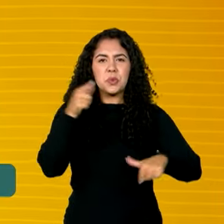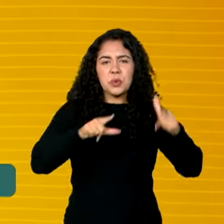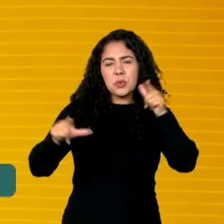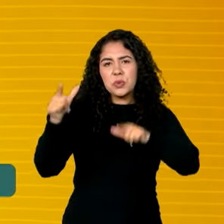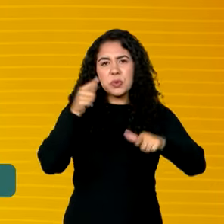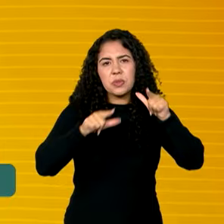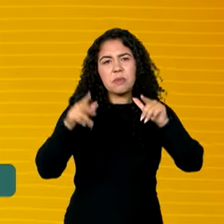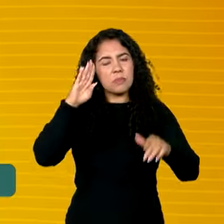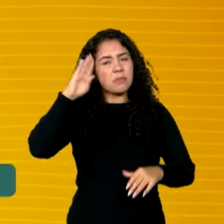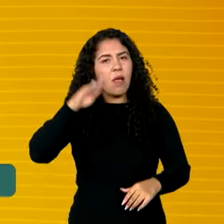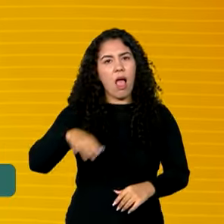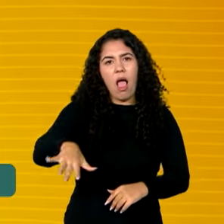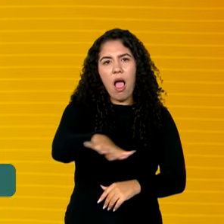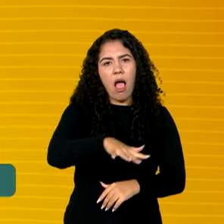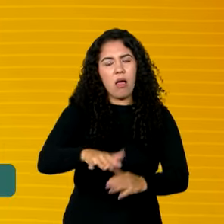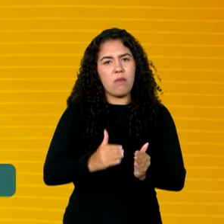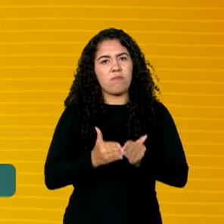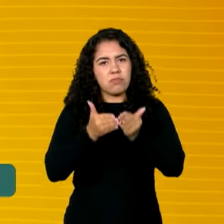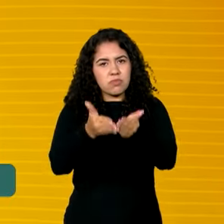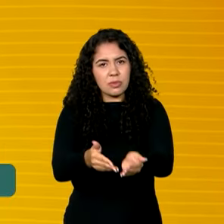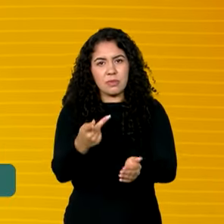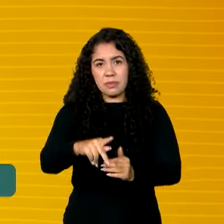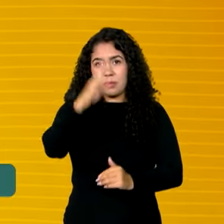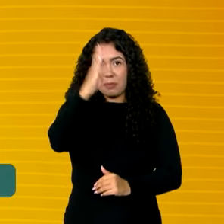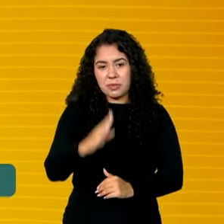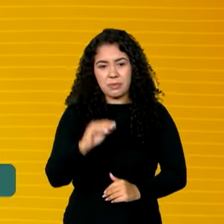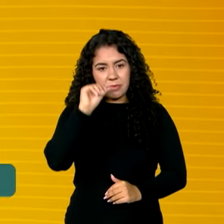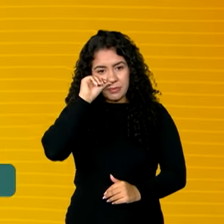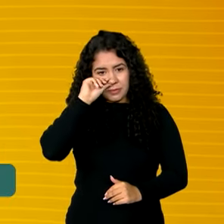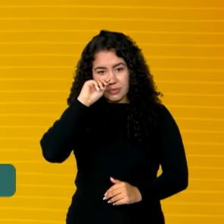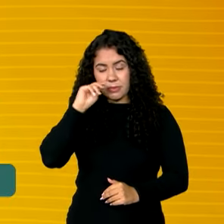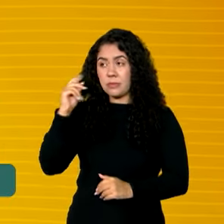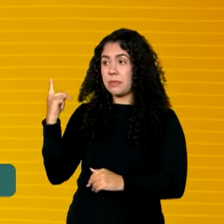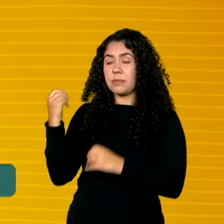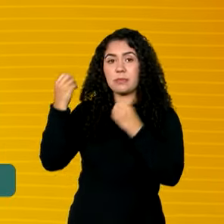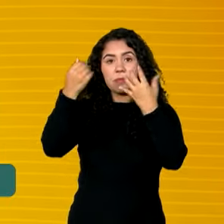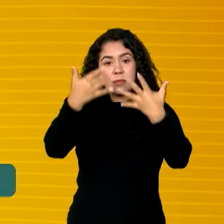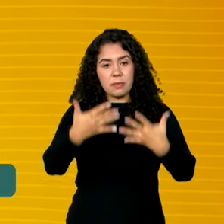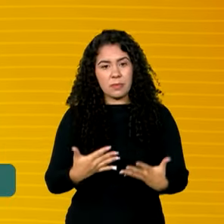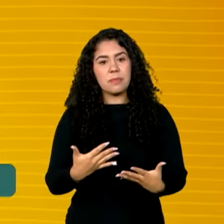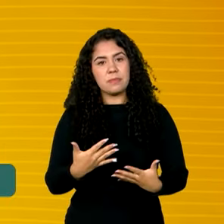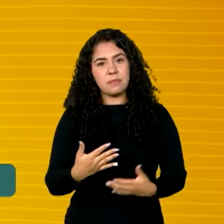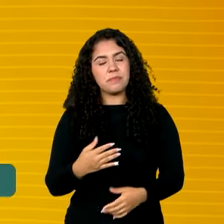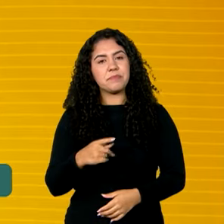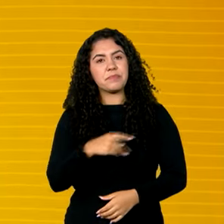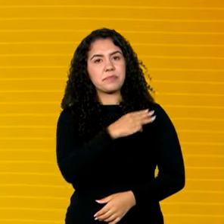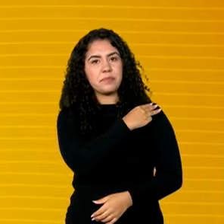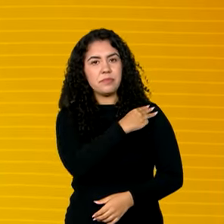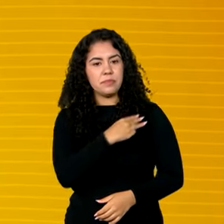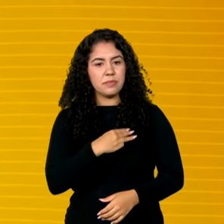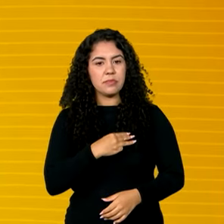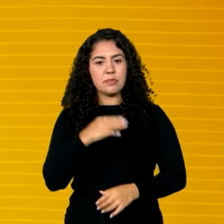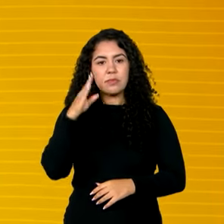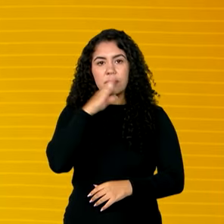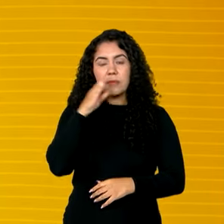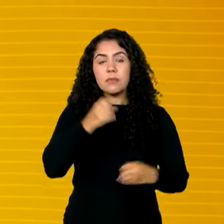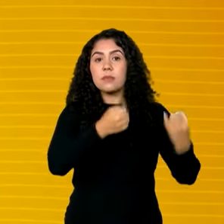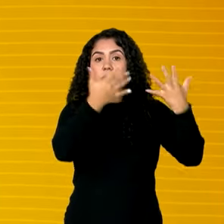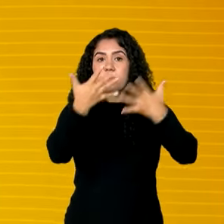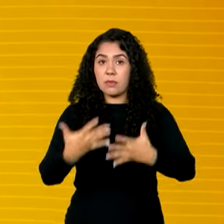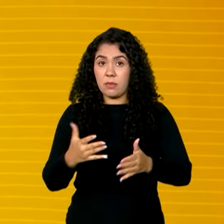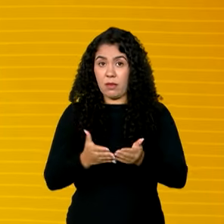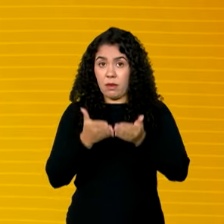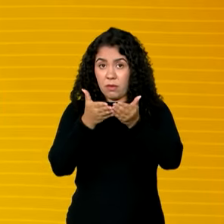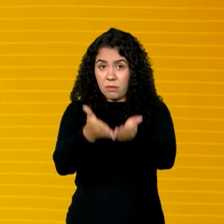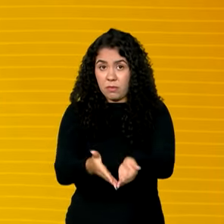do setor portuário brasileiro. O Porto Meridional é parte integrante dessa parte, porque ele é